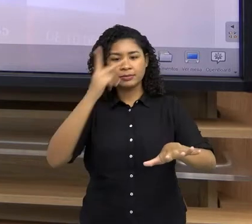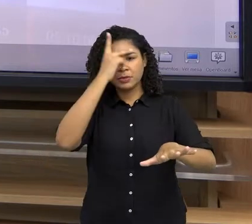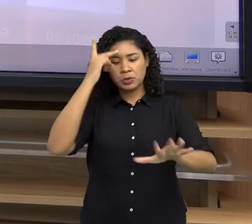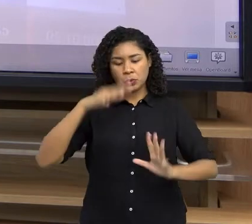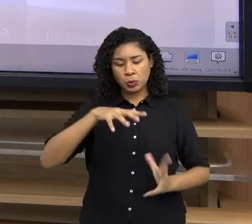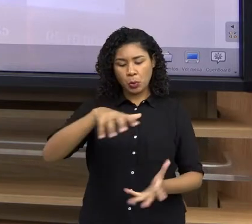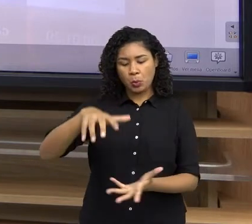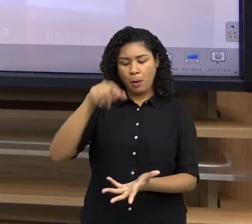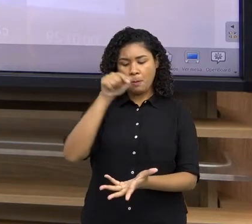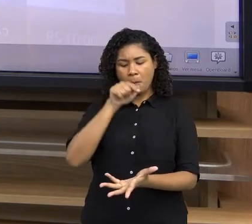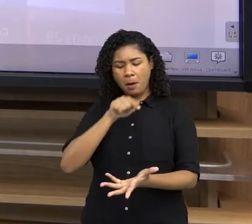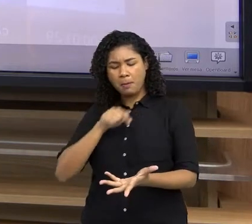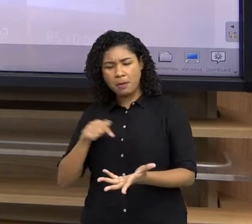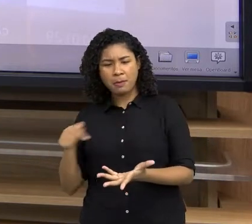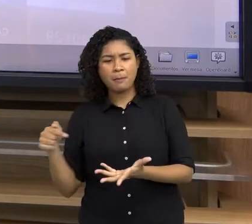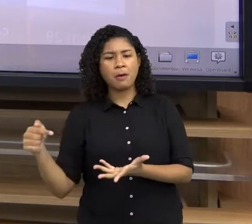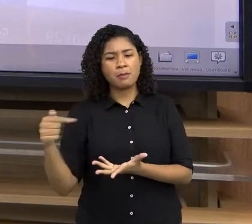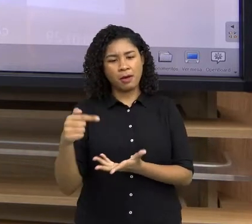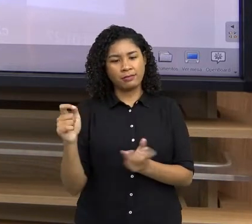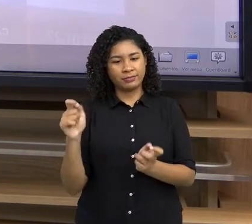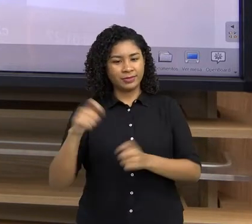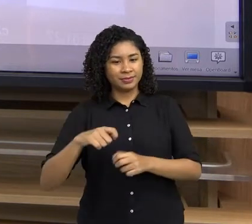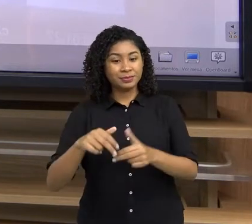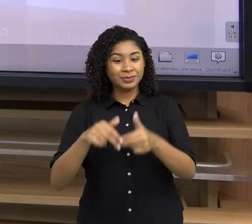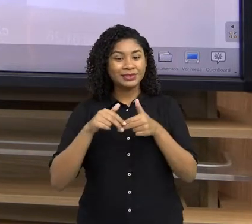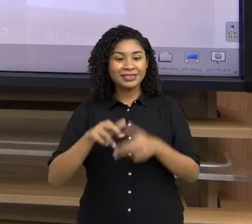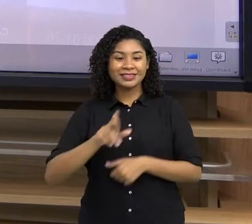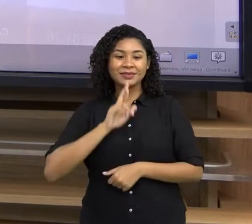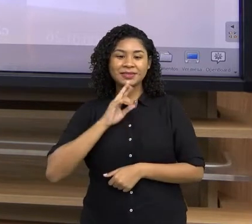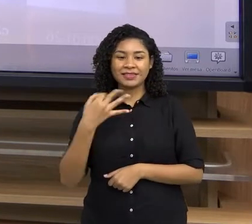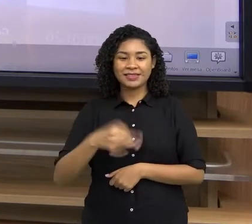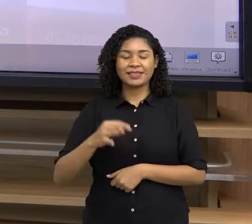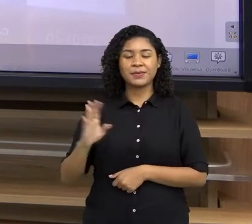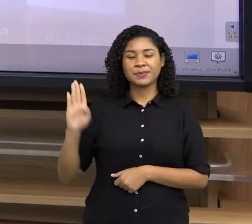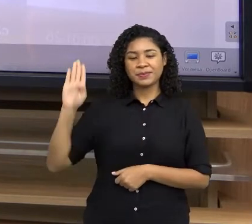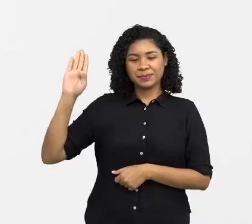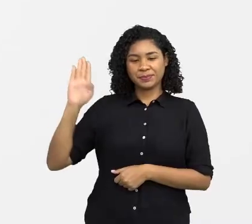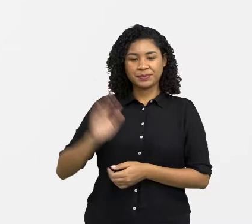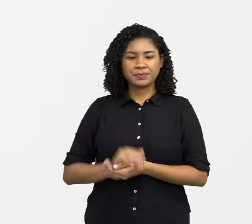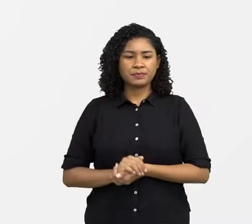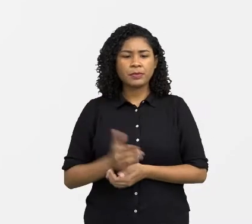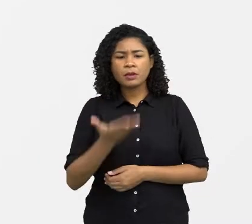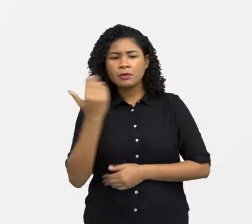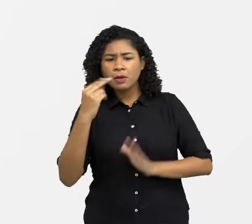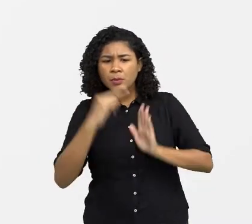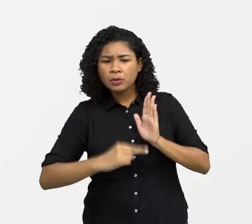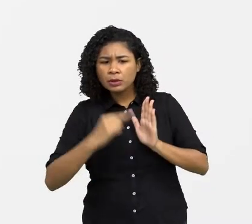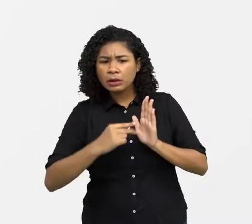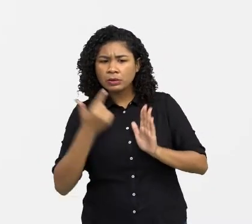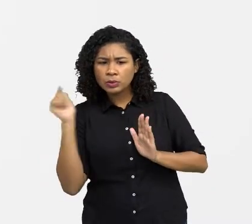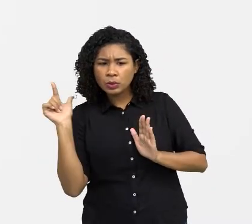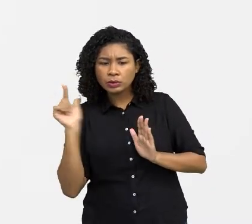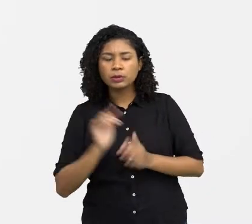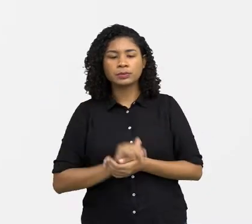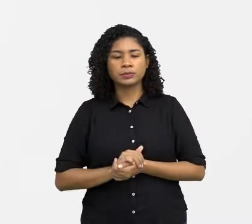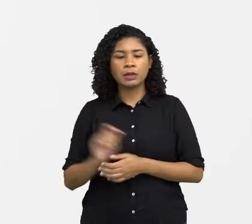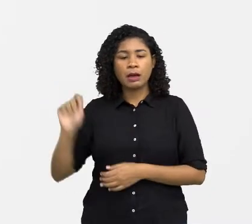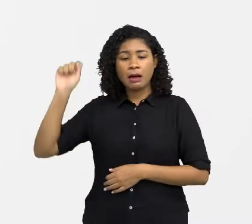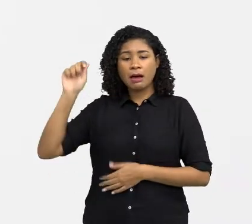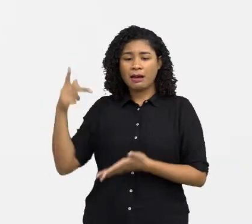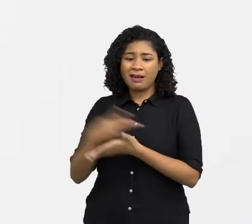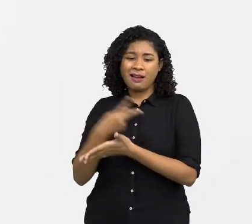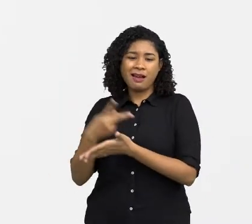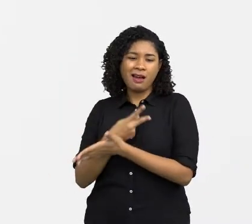mundo todo. Então, a alternativa correta aí é a letra B. Vamos dar uma olhadinha só nas outras alternativas, novamente. A letra A está errada porque está dizendo